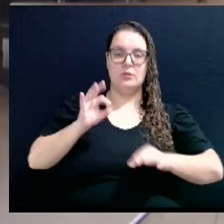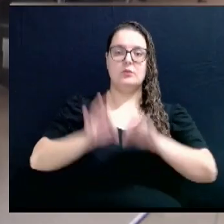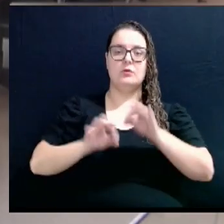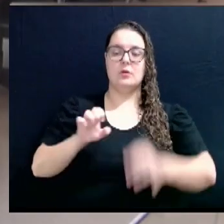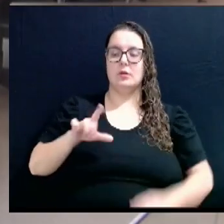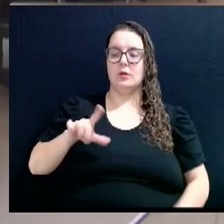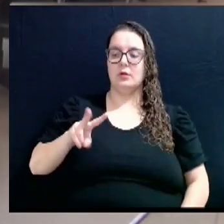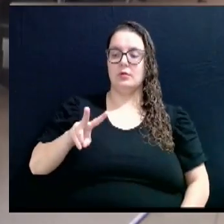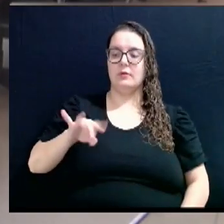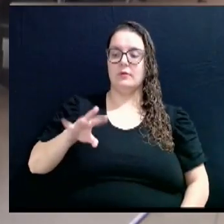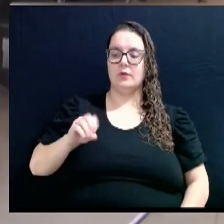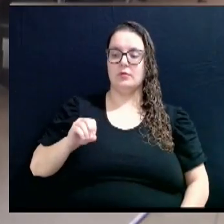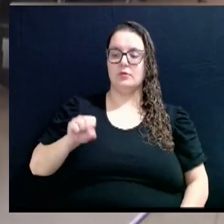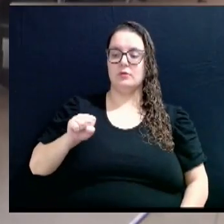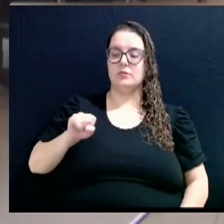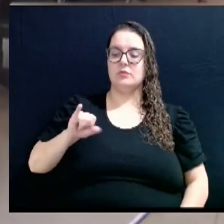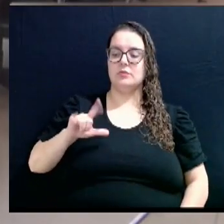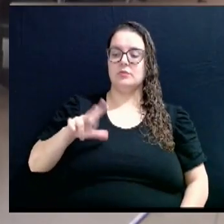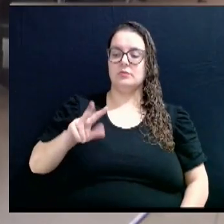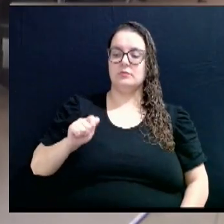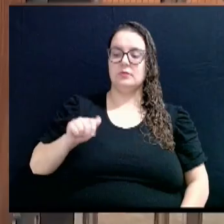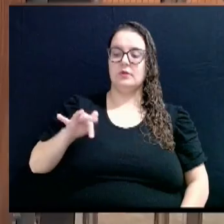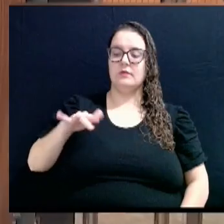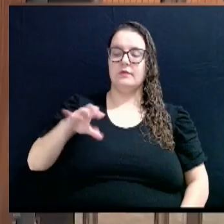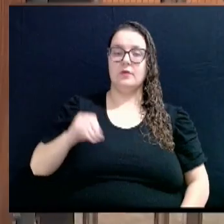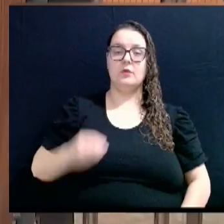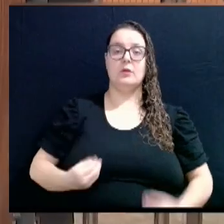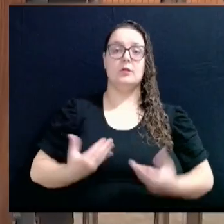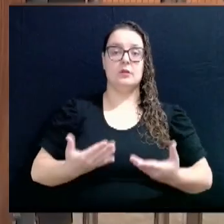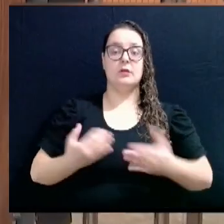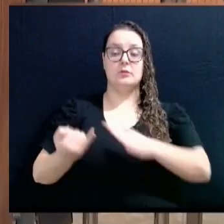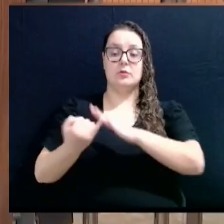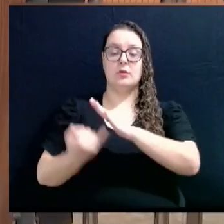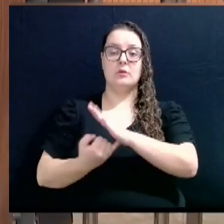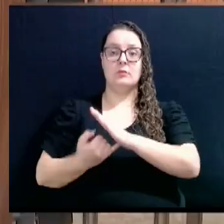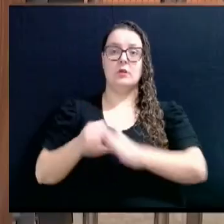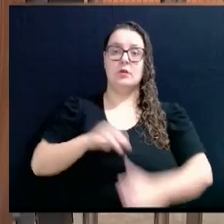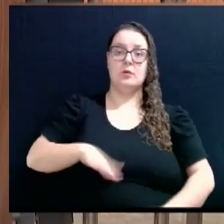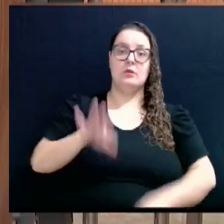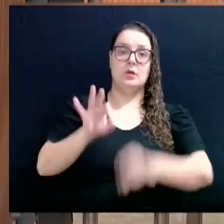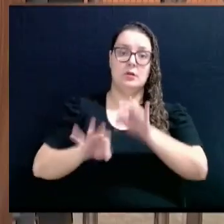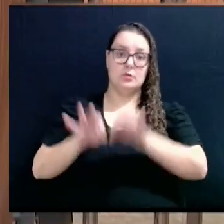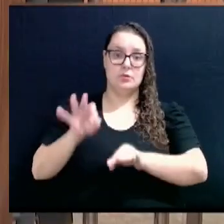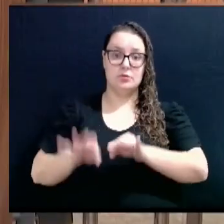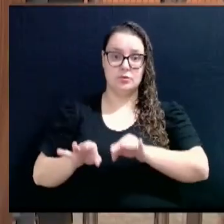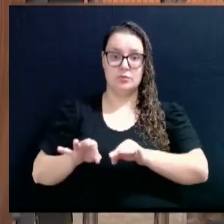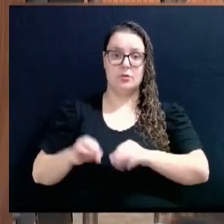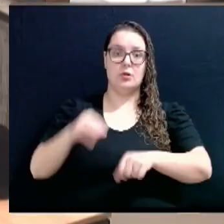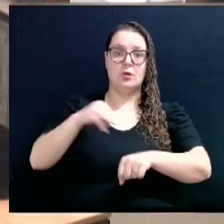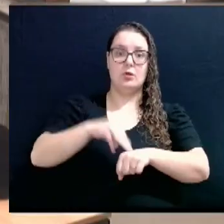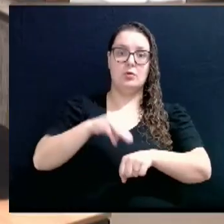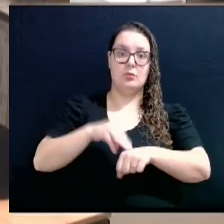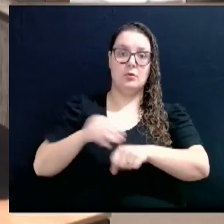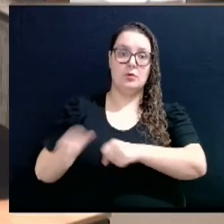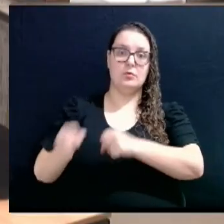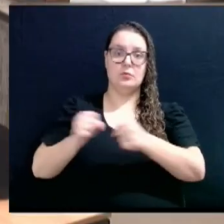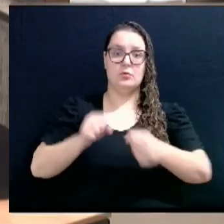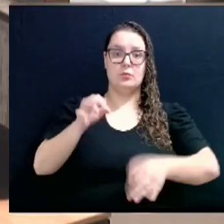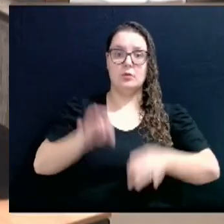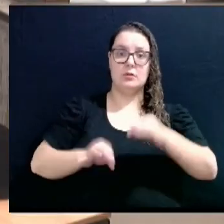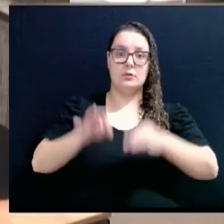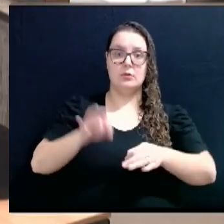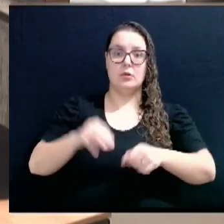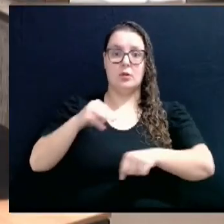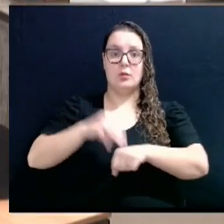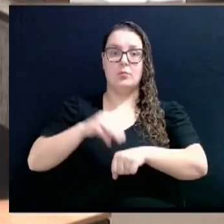Filho é concedido a entidades ligadas à área jurídica, membros do Poder Judiciário, membros do